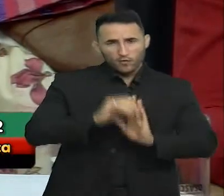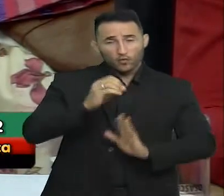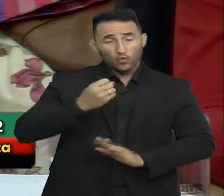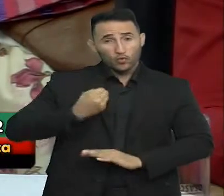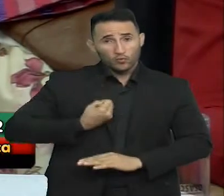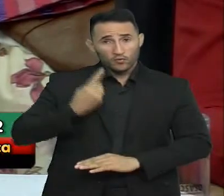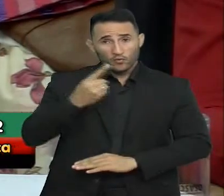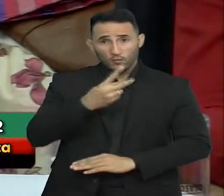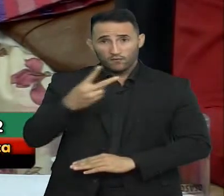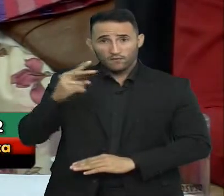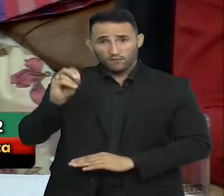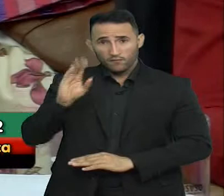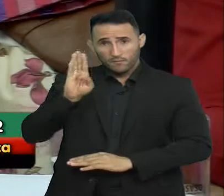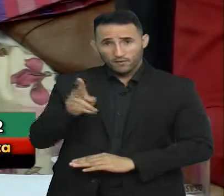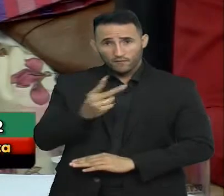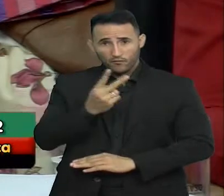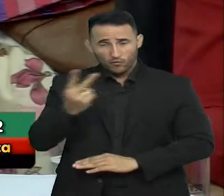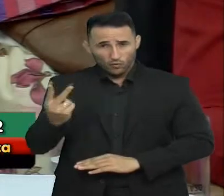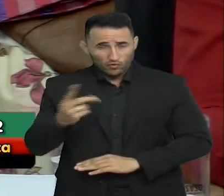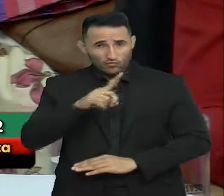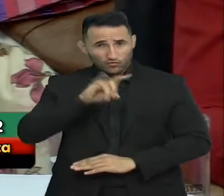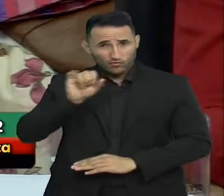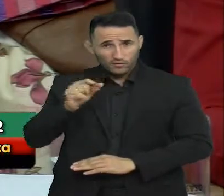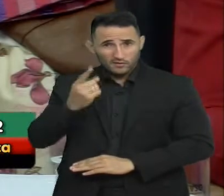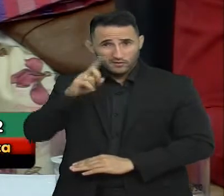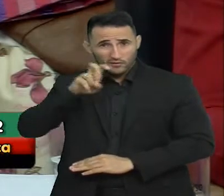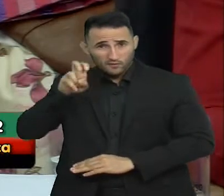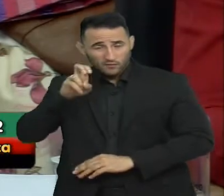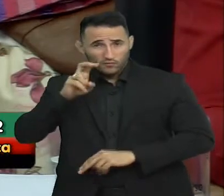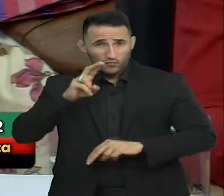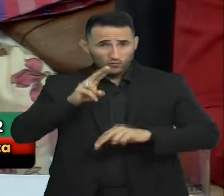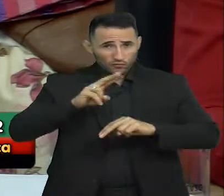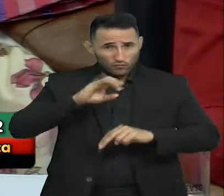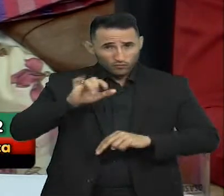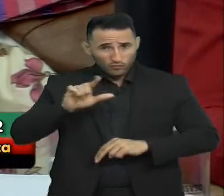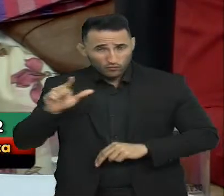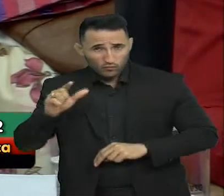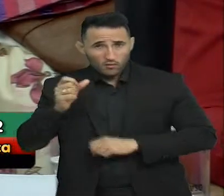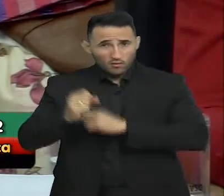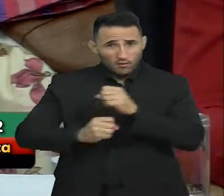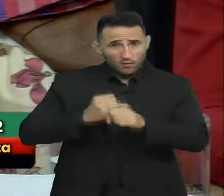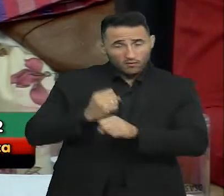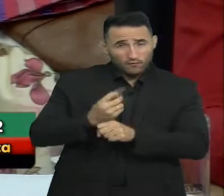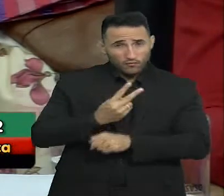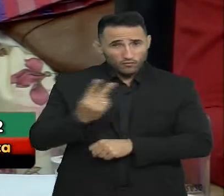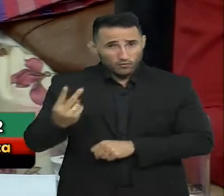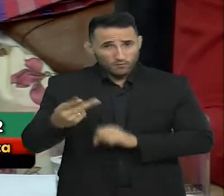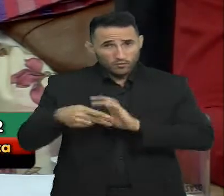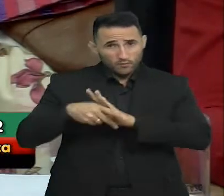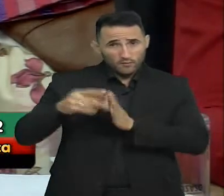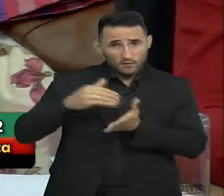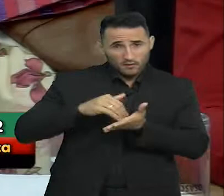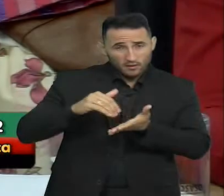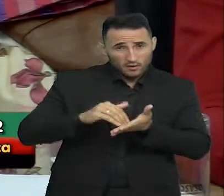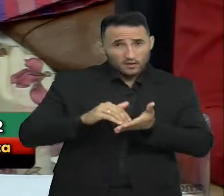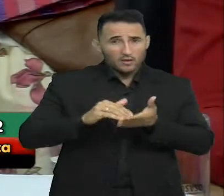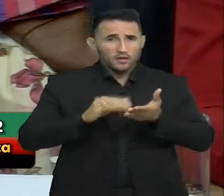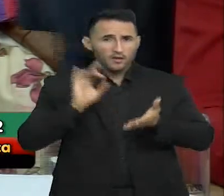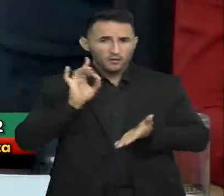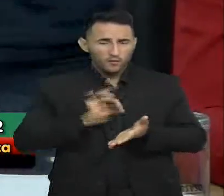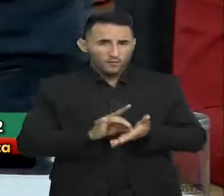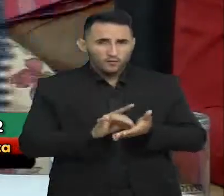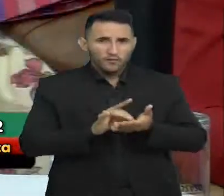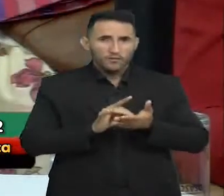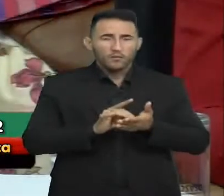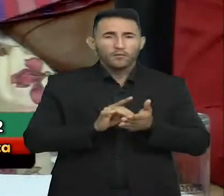de 2022, de 15 de julho de 2022, da Secretaria Executiva de Políticas para a Promoção da